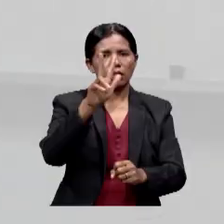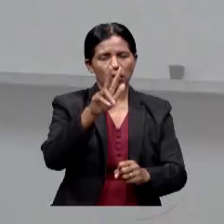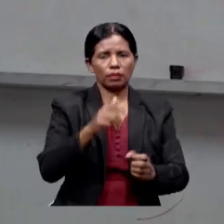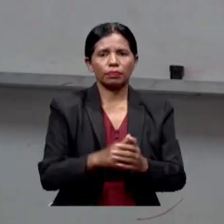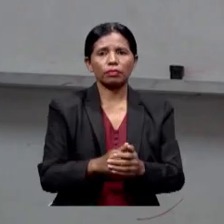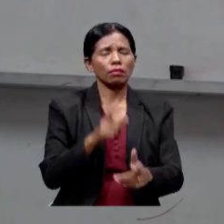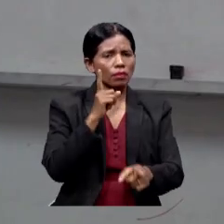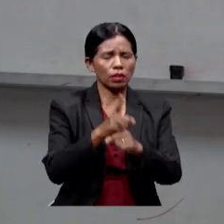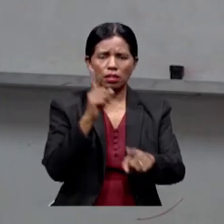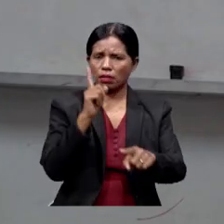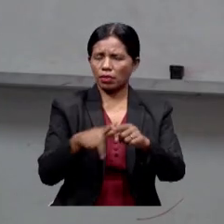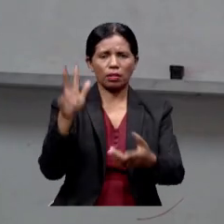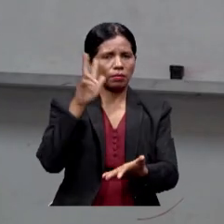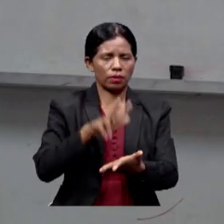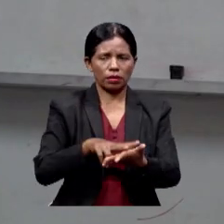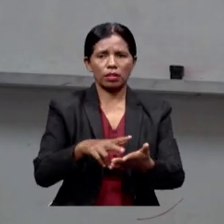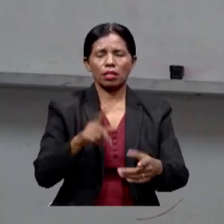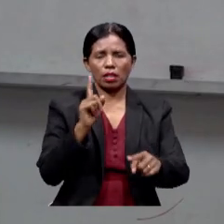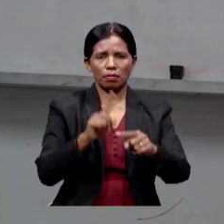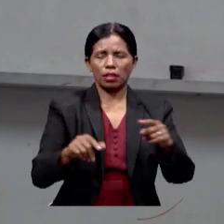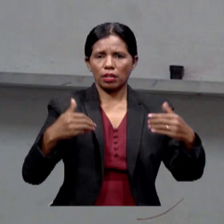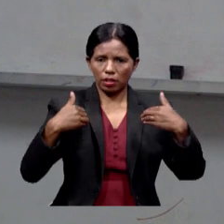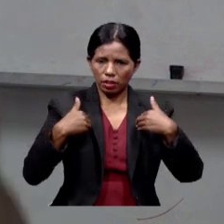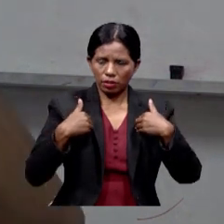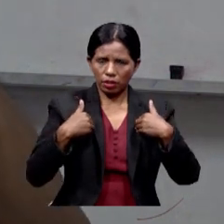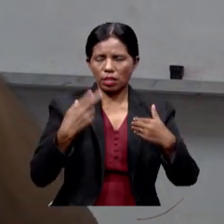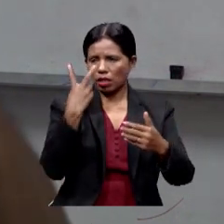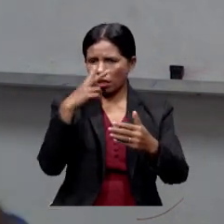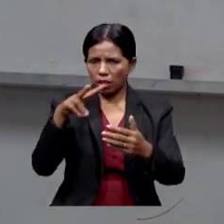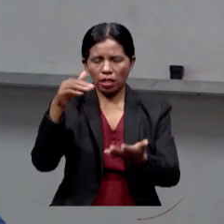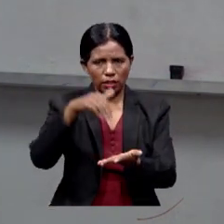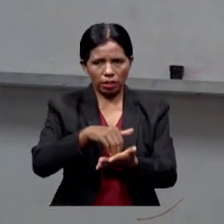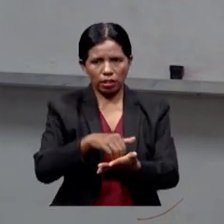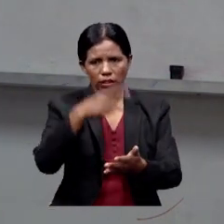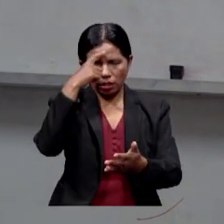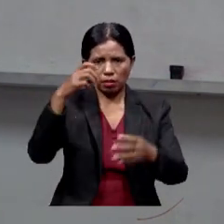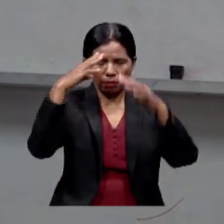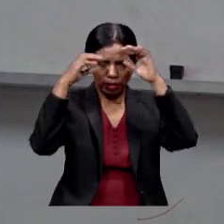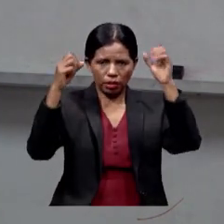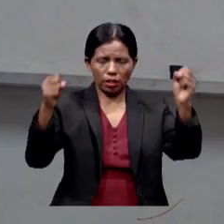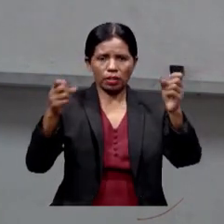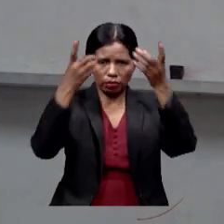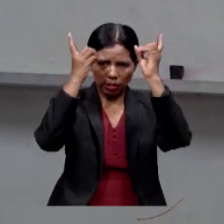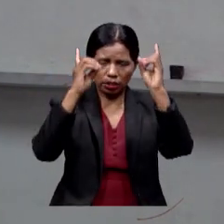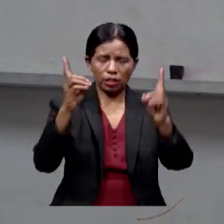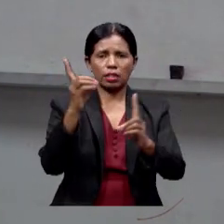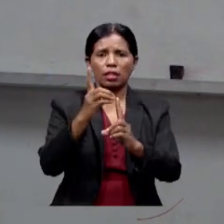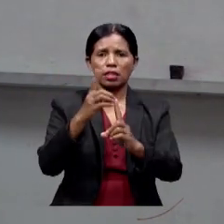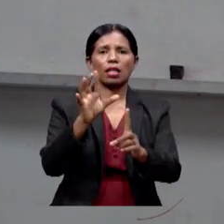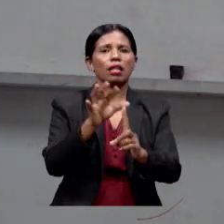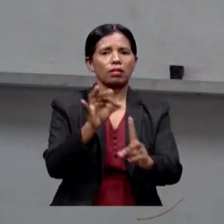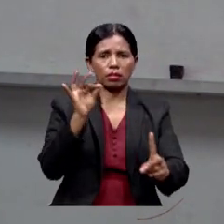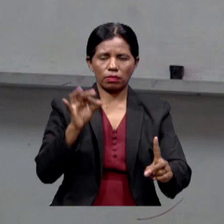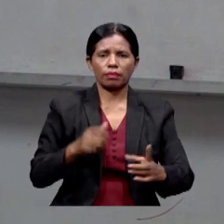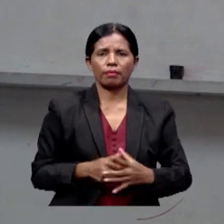la vedi promulgata, tu non la vedi la revisata, tu non la vedi. Il presidente decreta una legge, se la loro